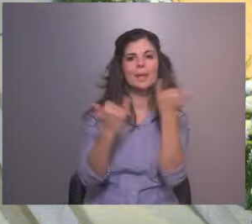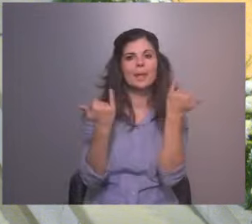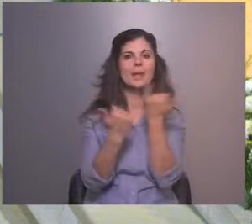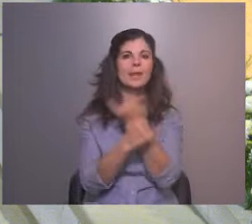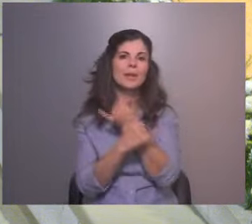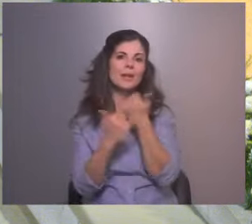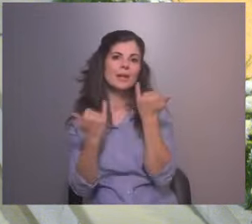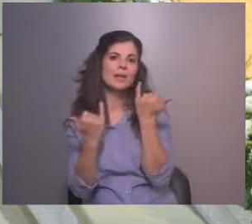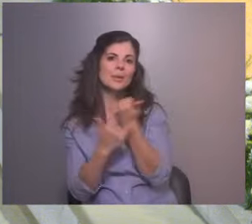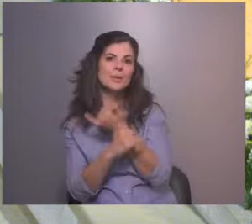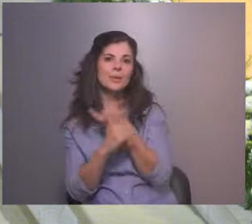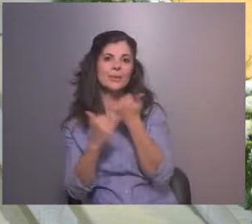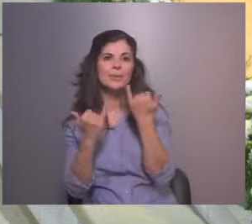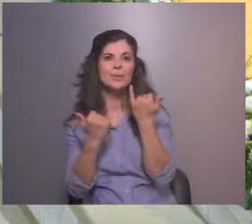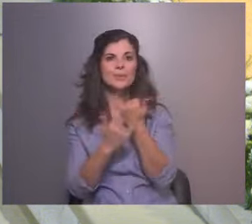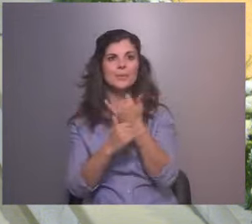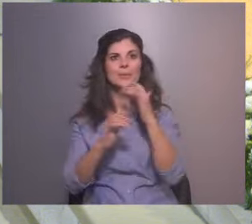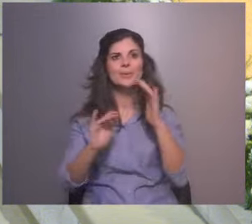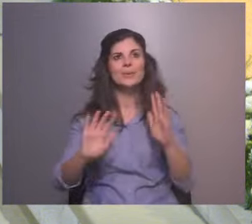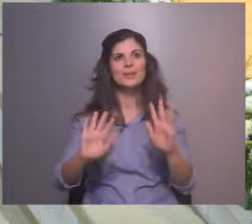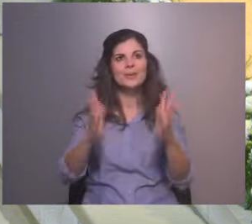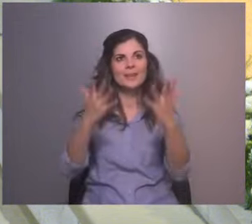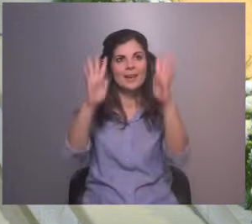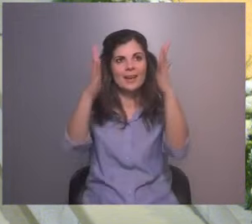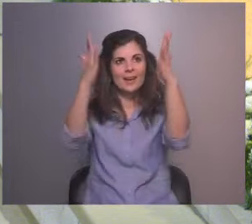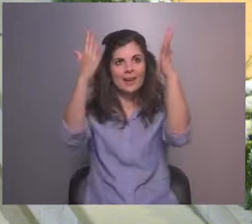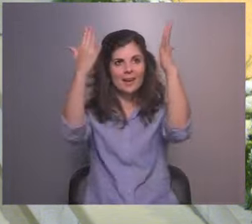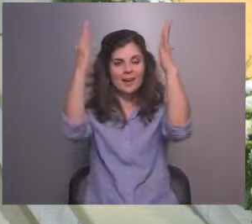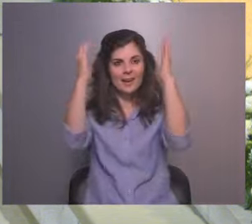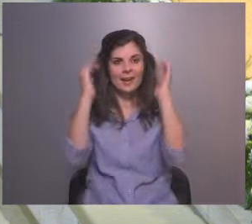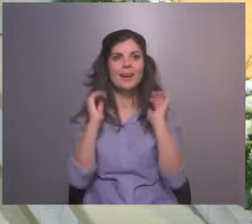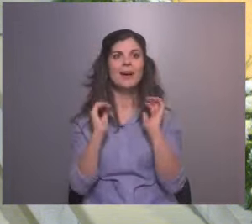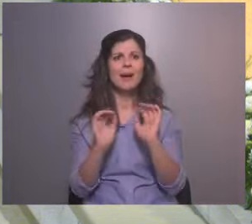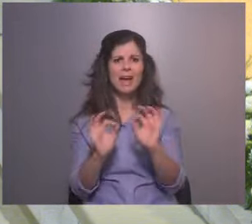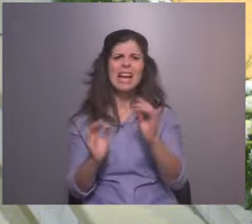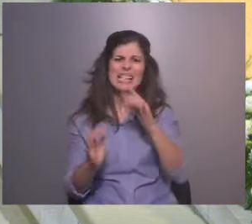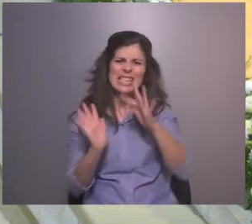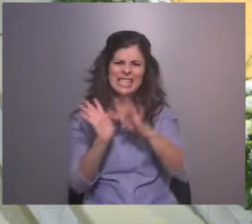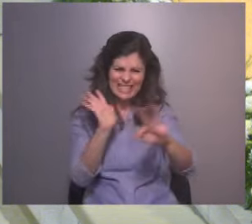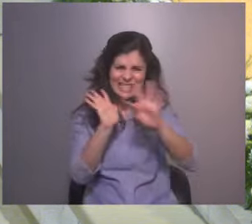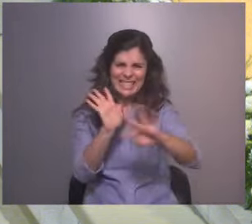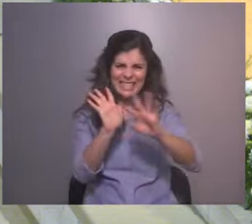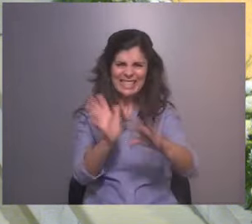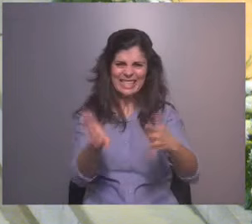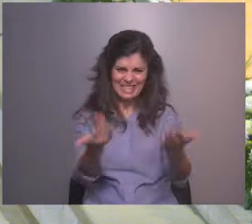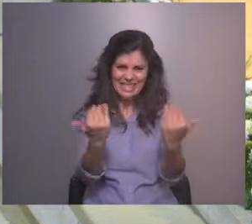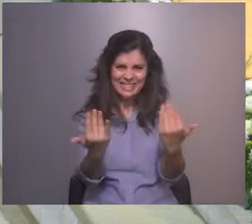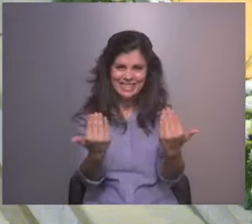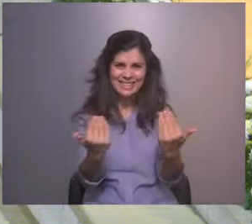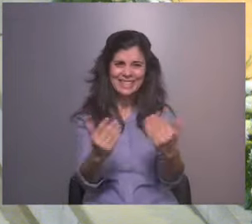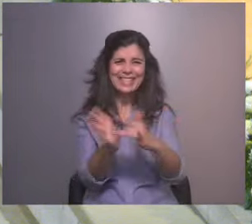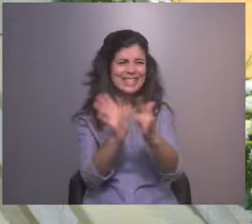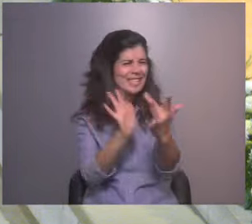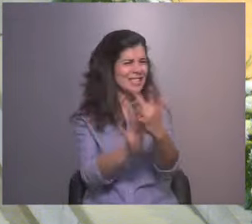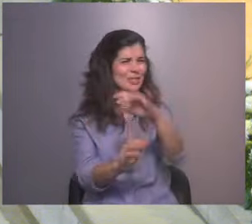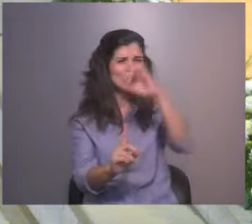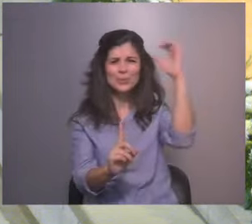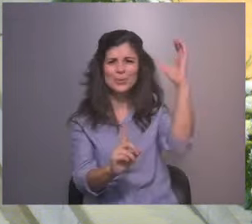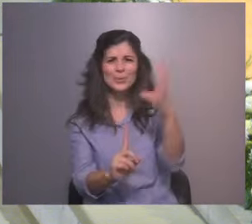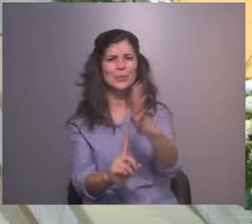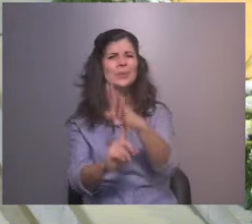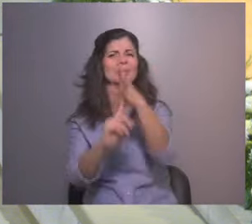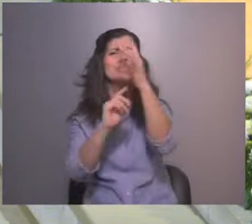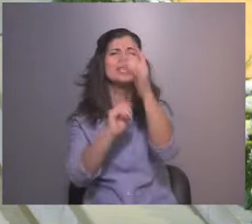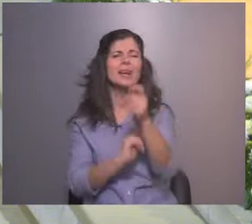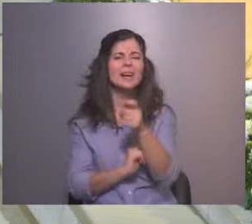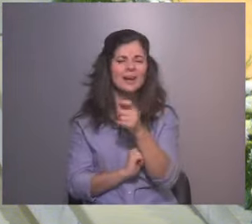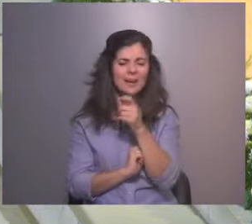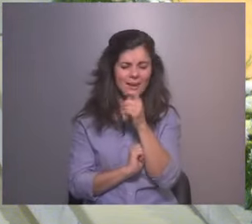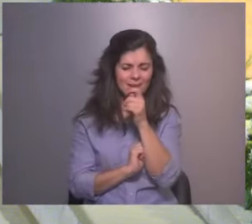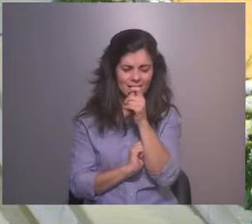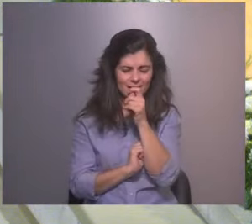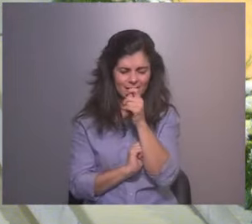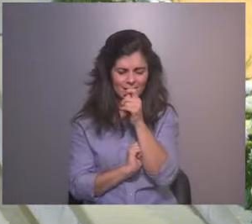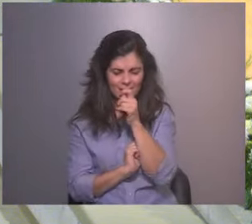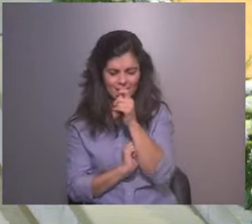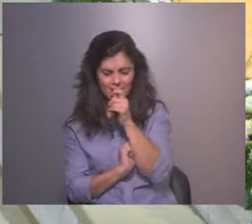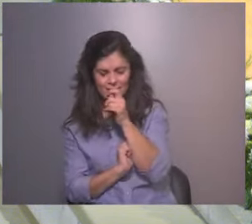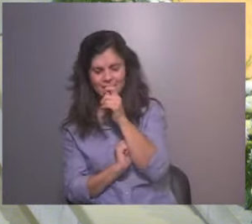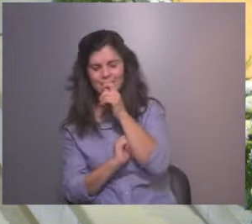Aleluia. Ai, muito bem. Então, do início, dizemos Lumen Christi. Amen. Aleluia. Cantamos.